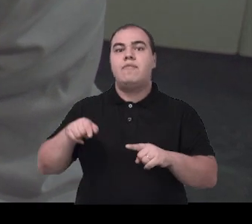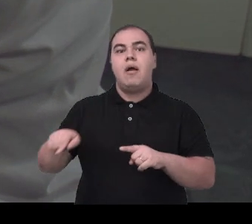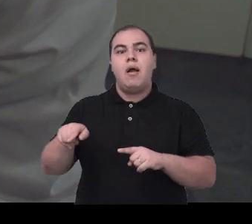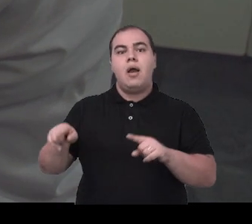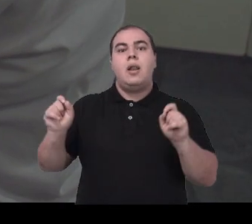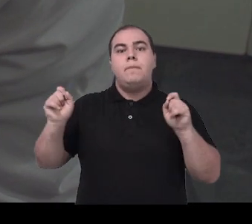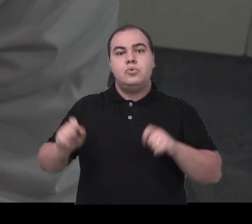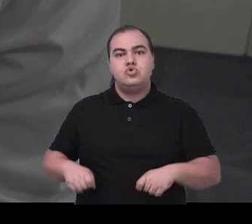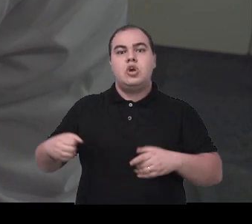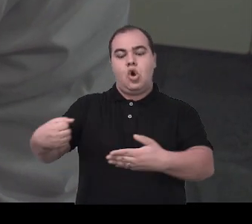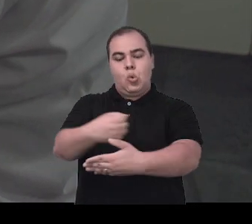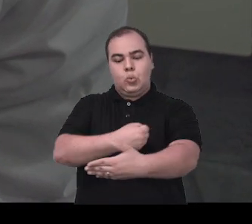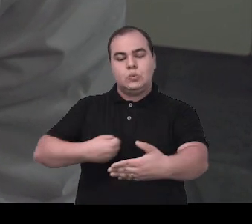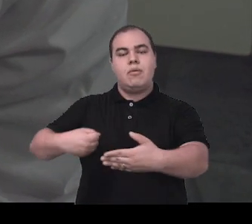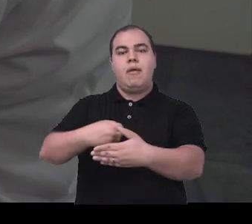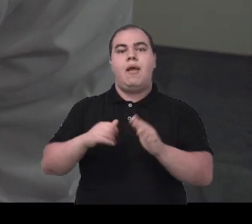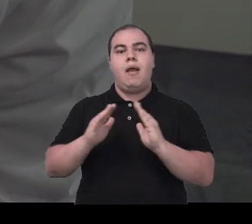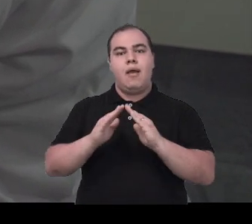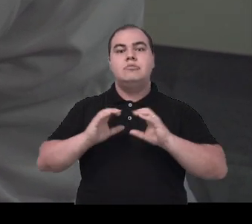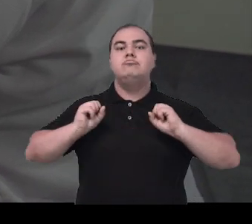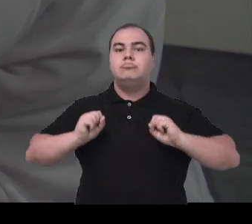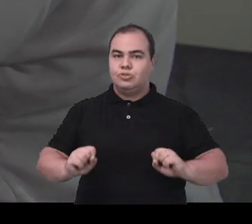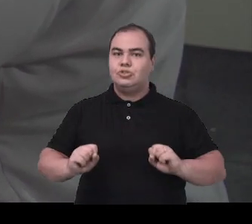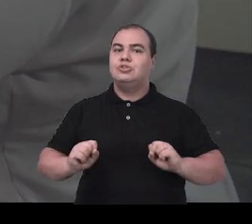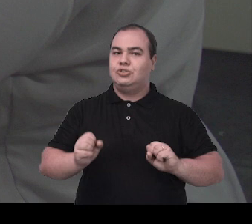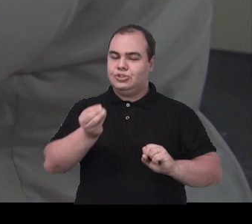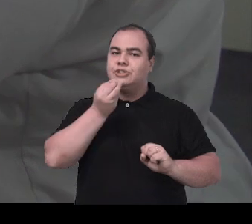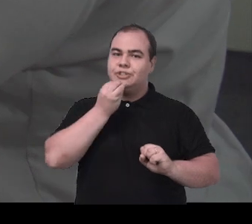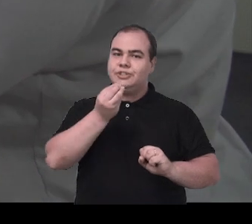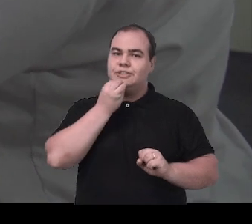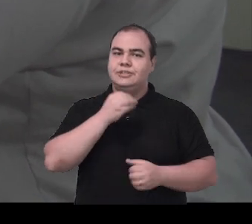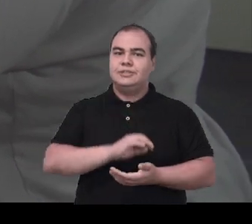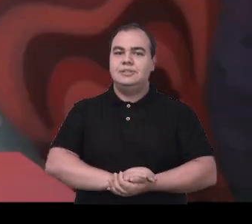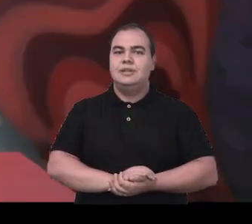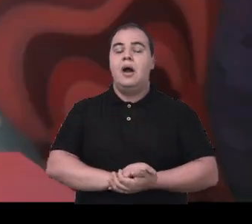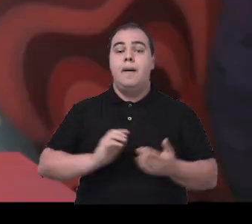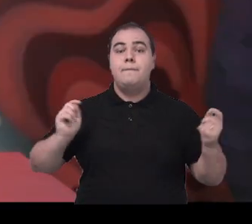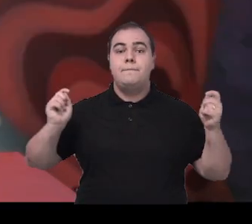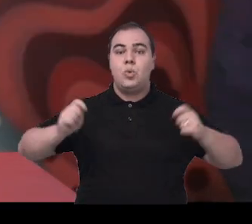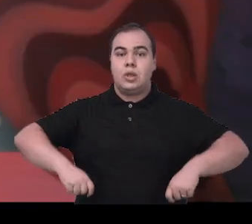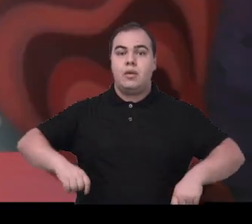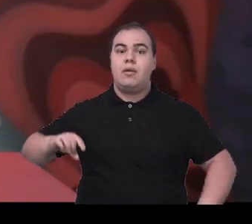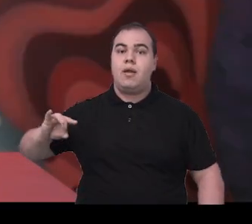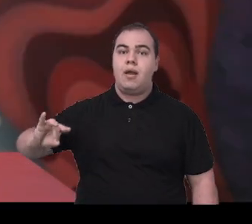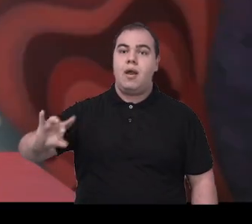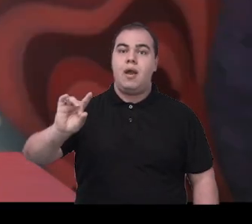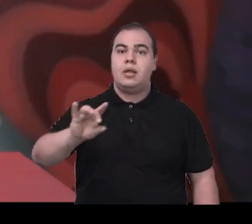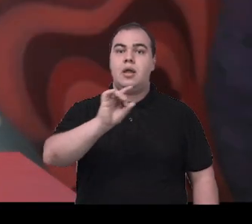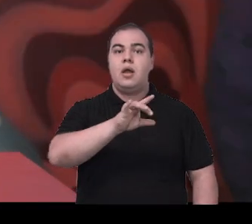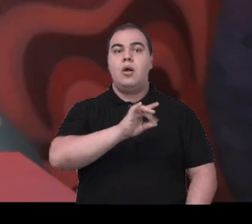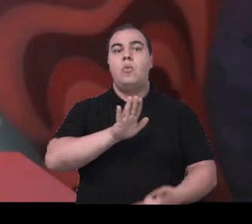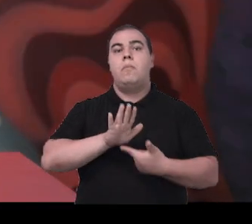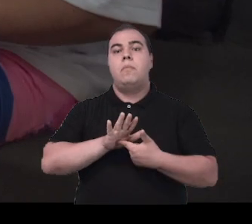cozinhar. Ela podia ser a cozinheira da casa. O que é muito interessante porque a potência de cada